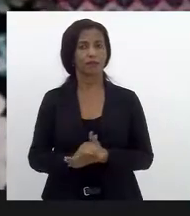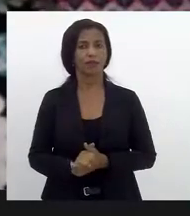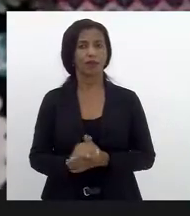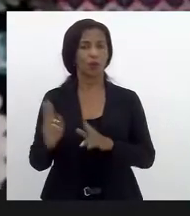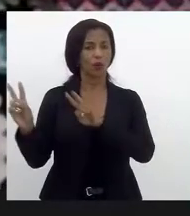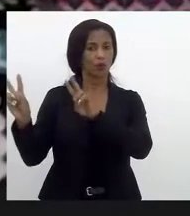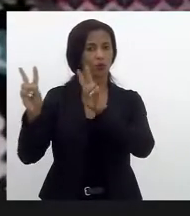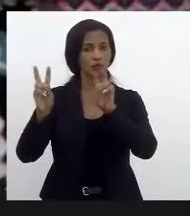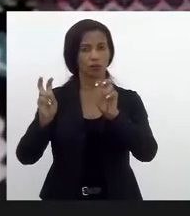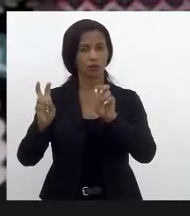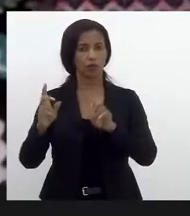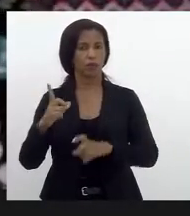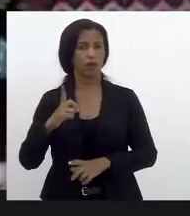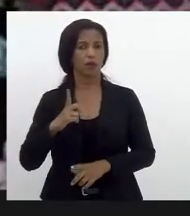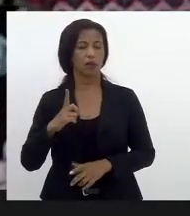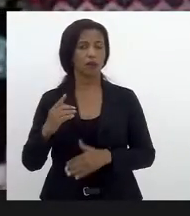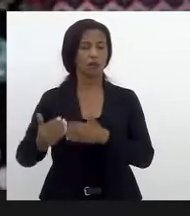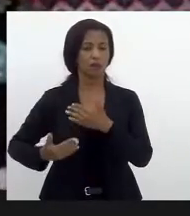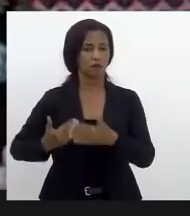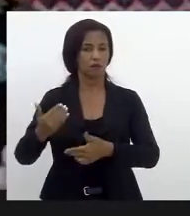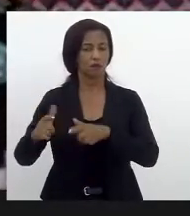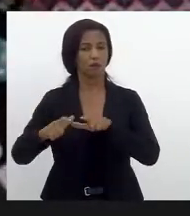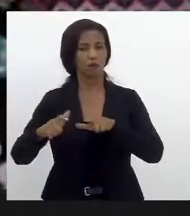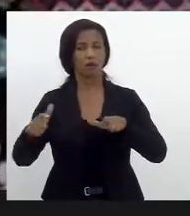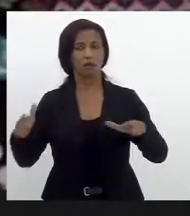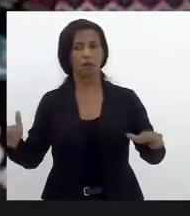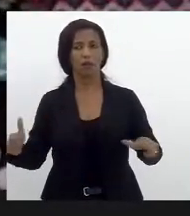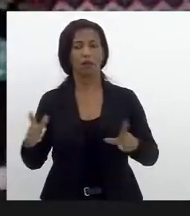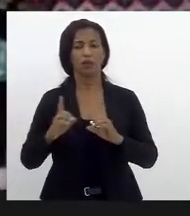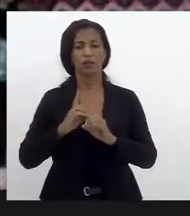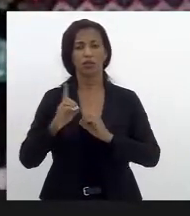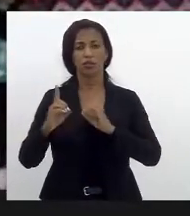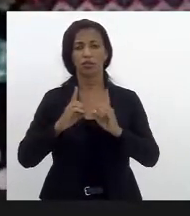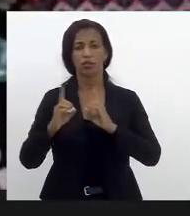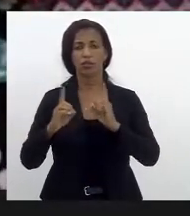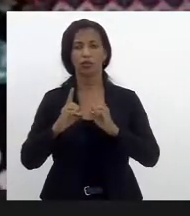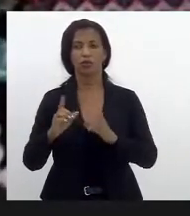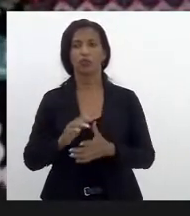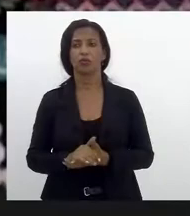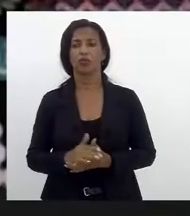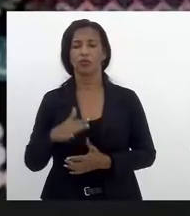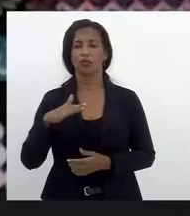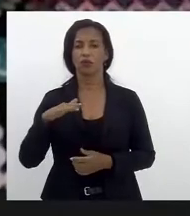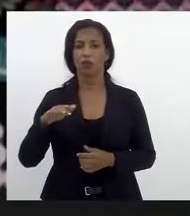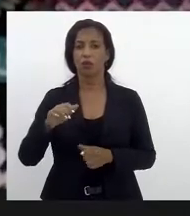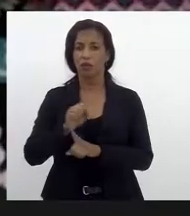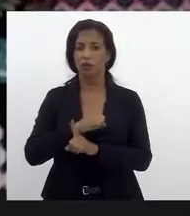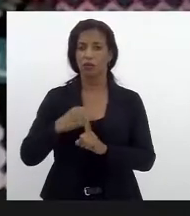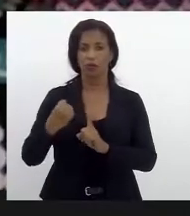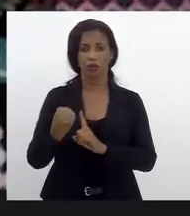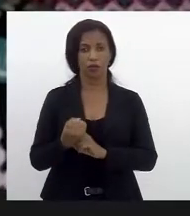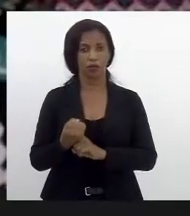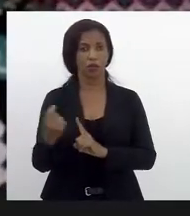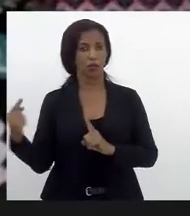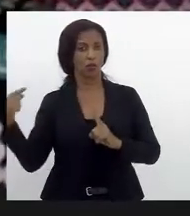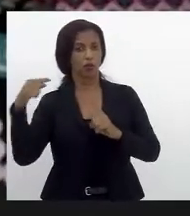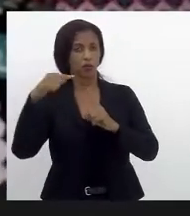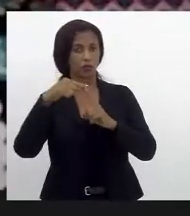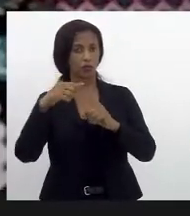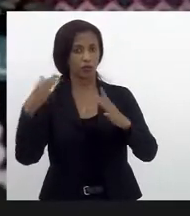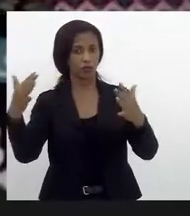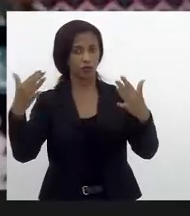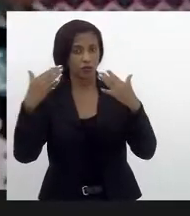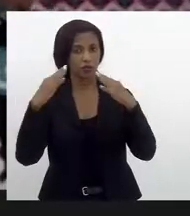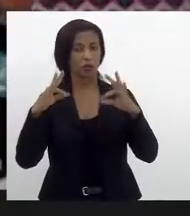um tema que tem sido largamente discutido em sociedade e alvo de atenção por